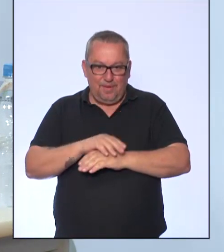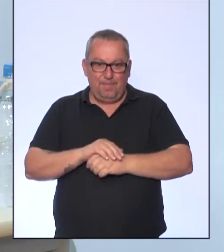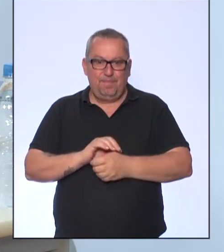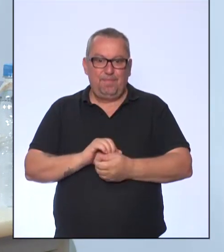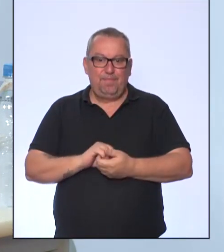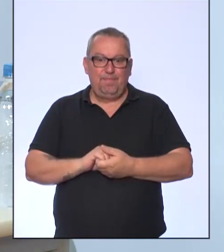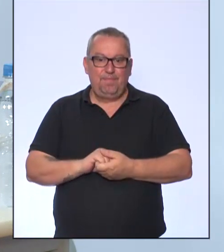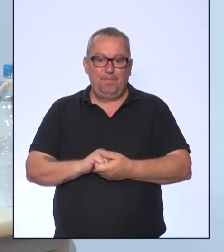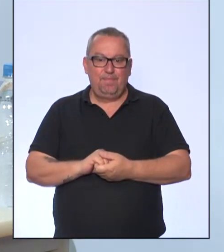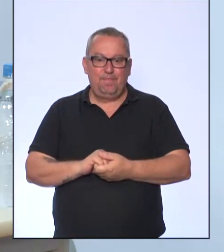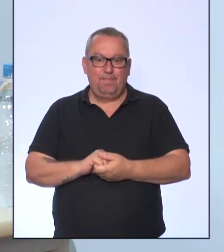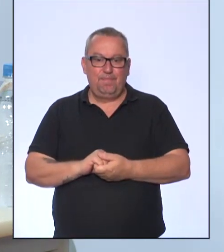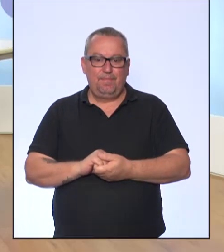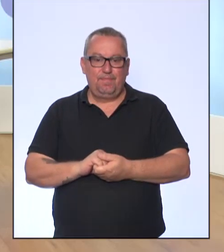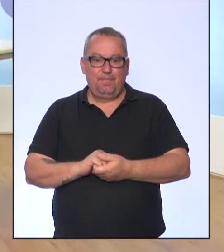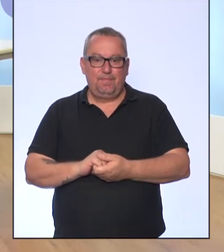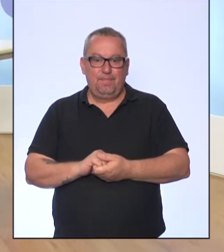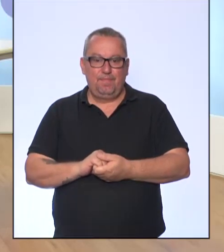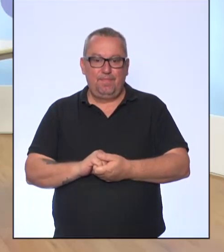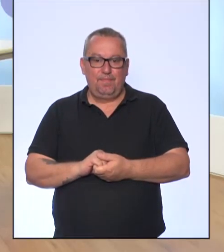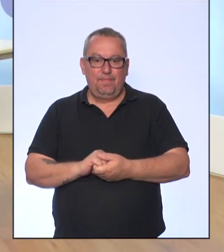resposta.